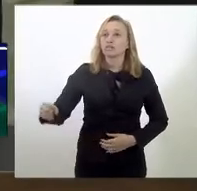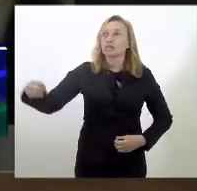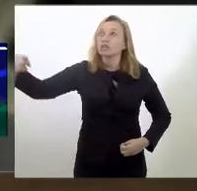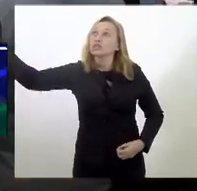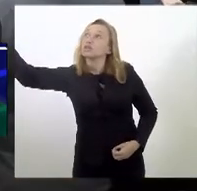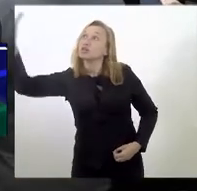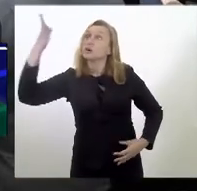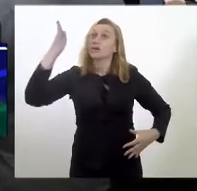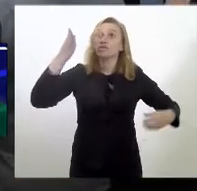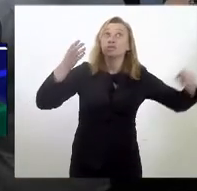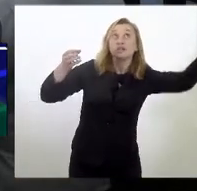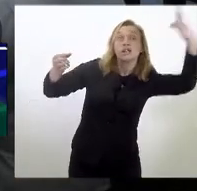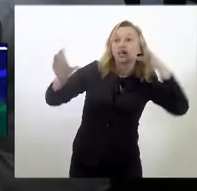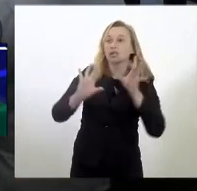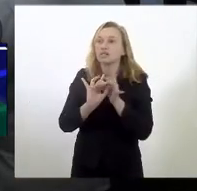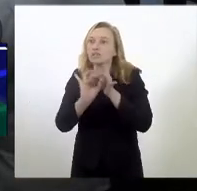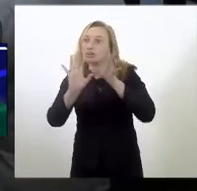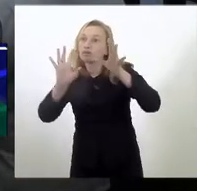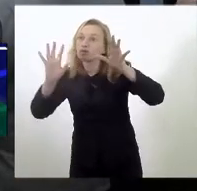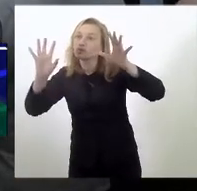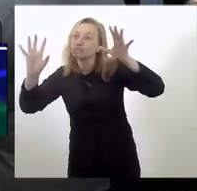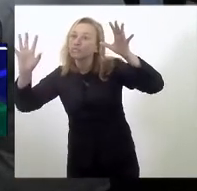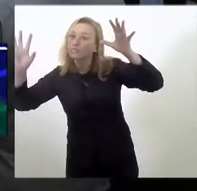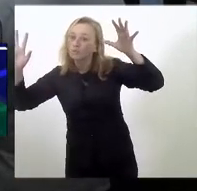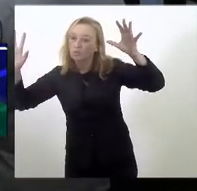da liberdade em raios